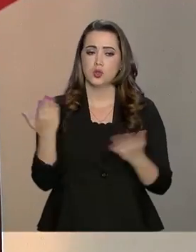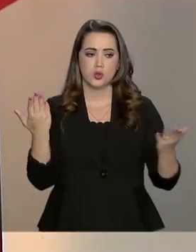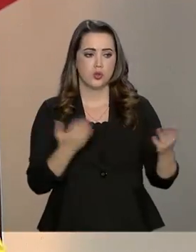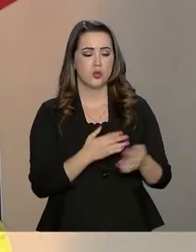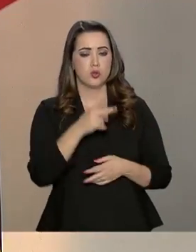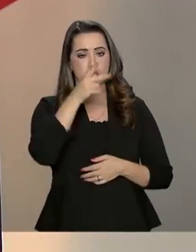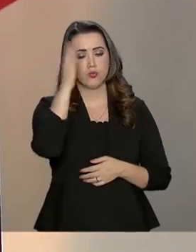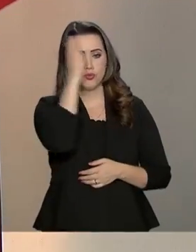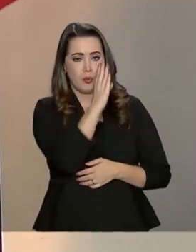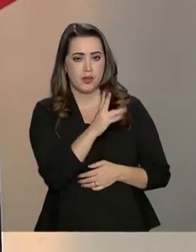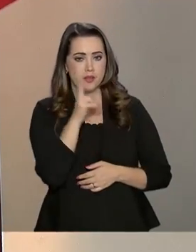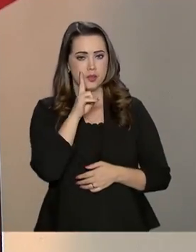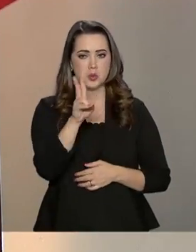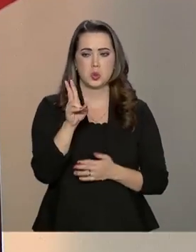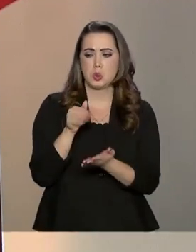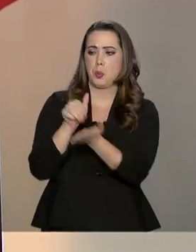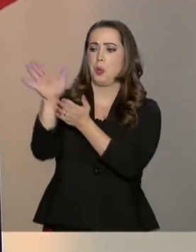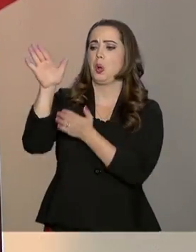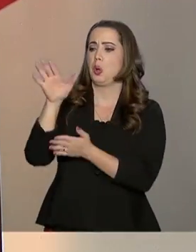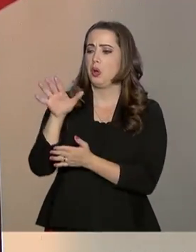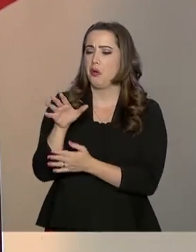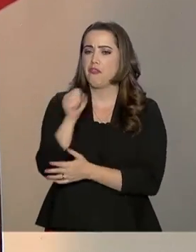a gente vê as pessoas querendo expulsar os seus idosos de casa